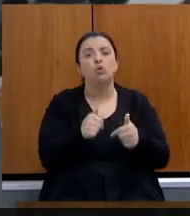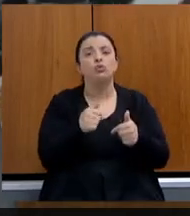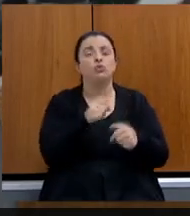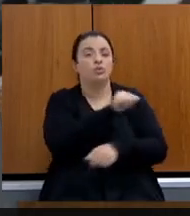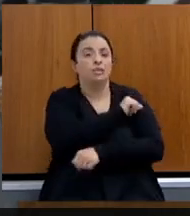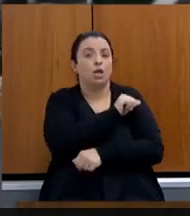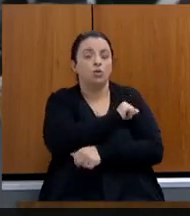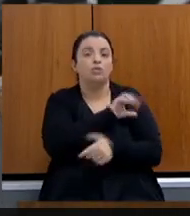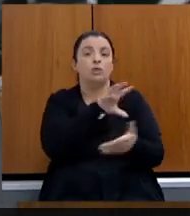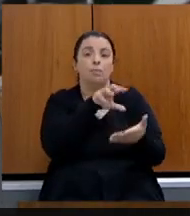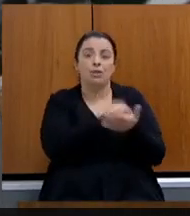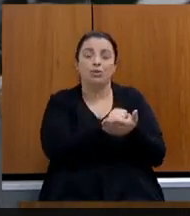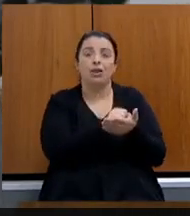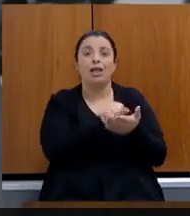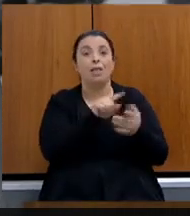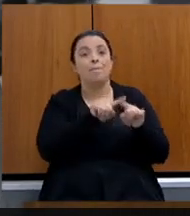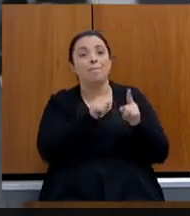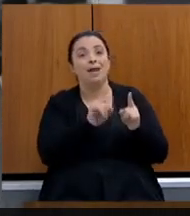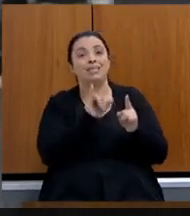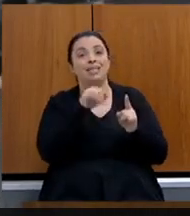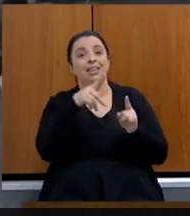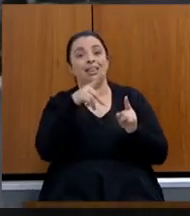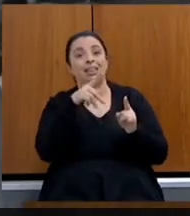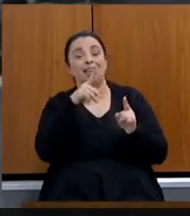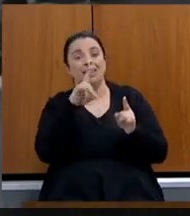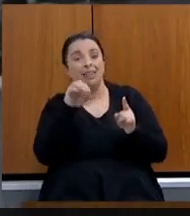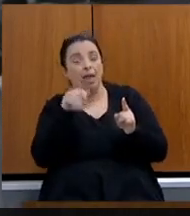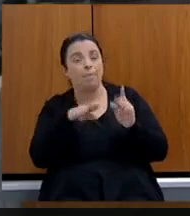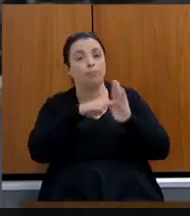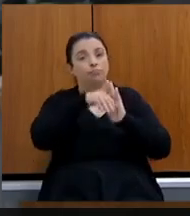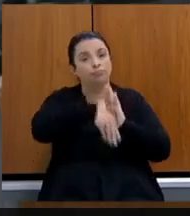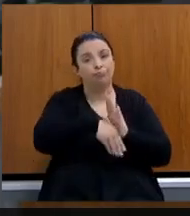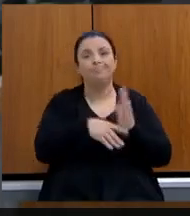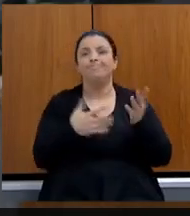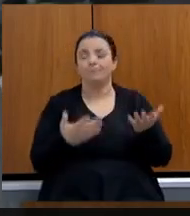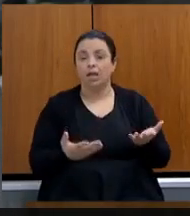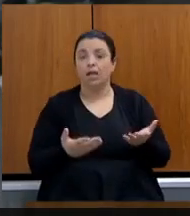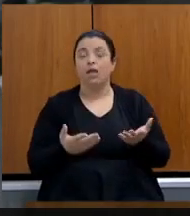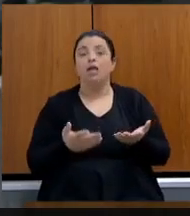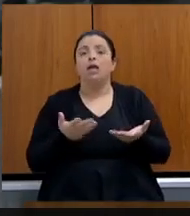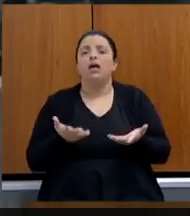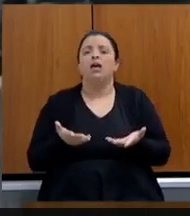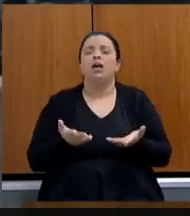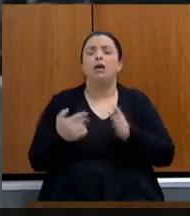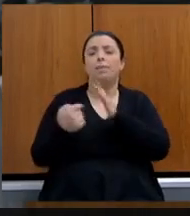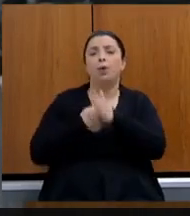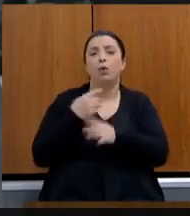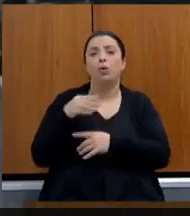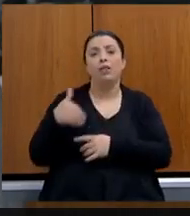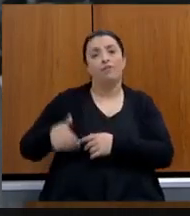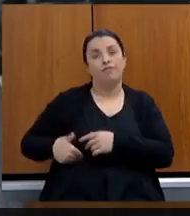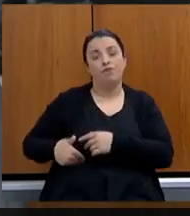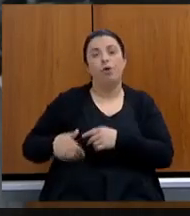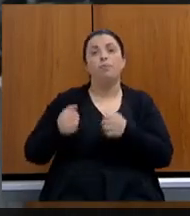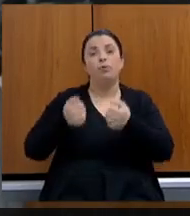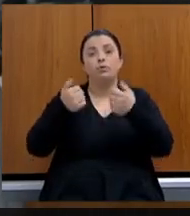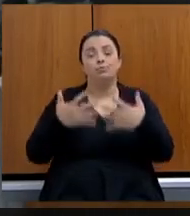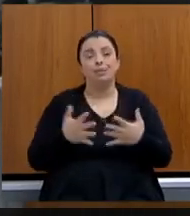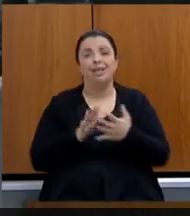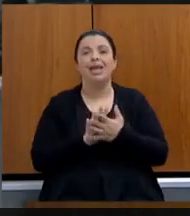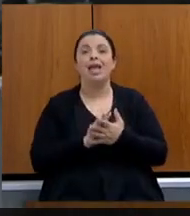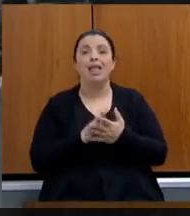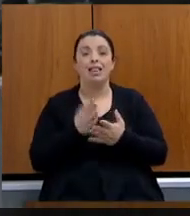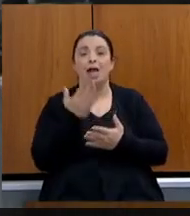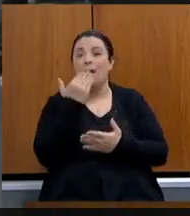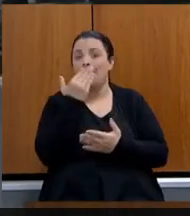nessas escolas com Ideb em queda vertiginosa sobre fome tivemos isso que eu já tive oportunidade de falar a dobra da